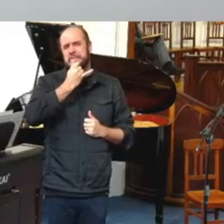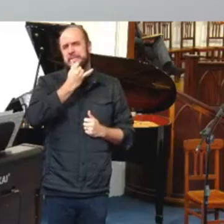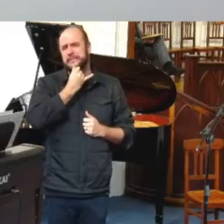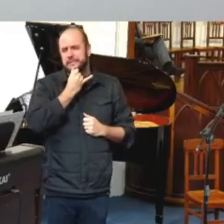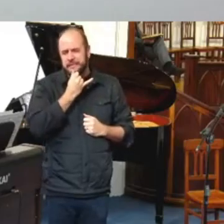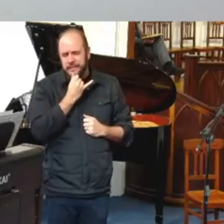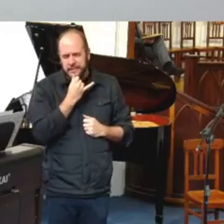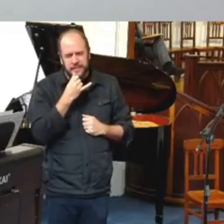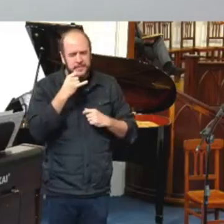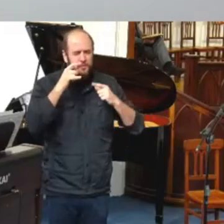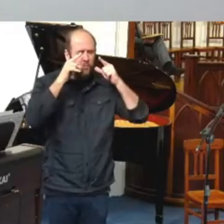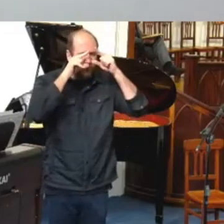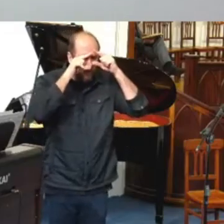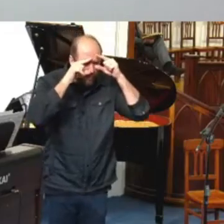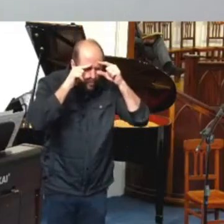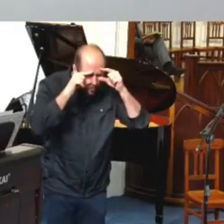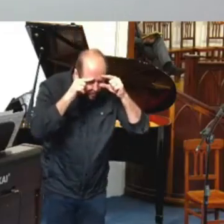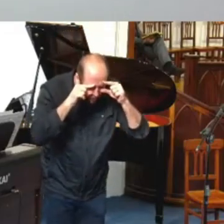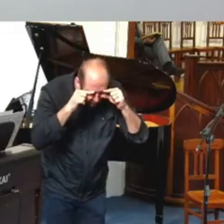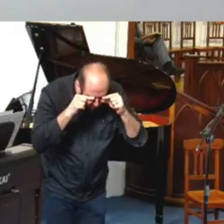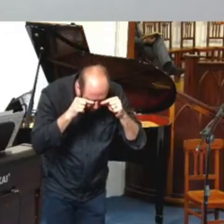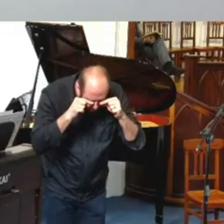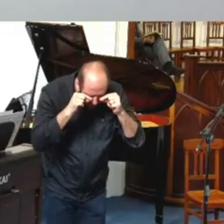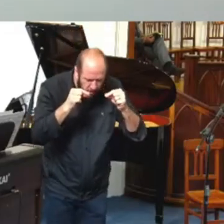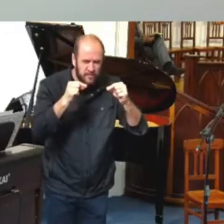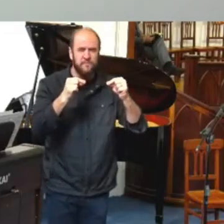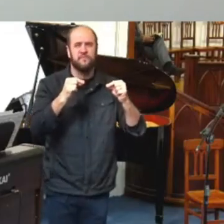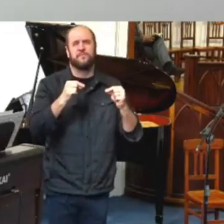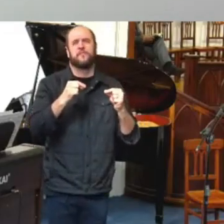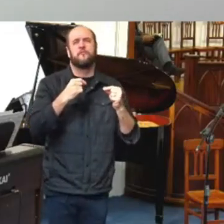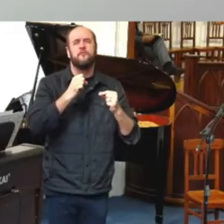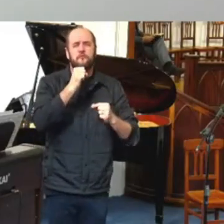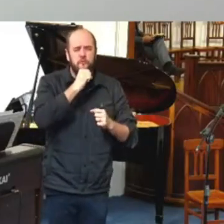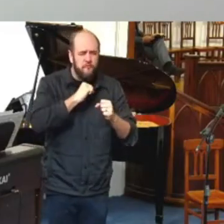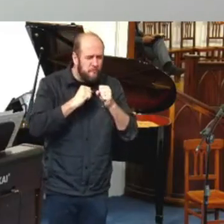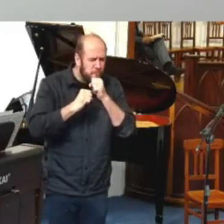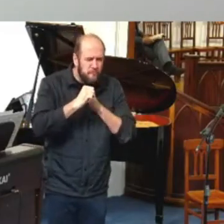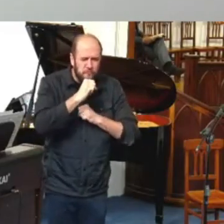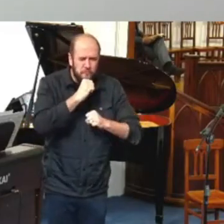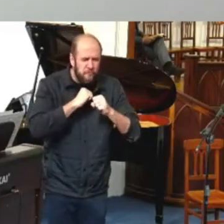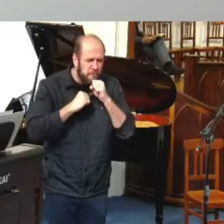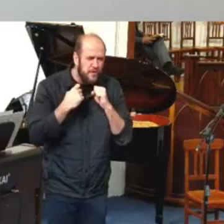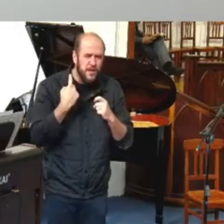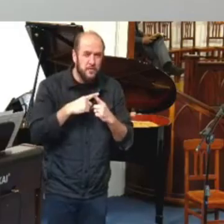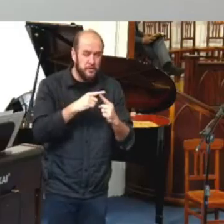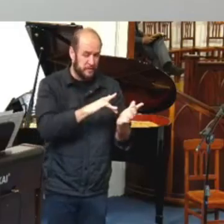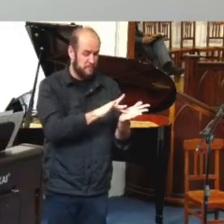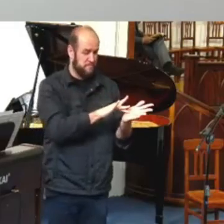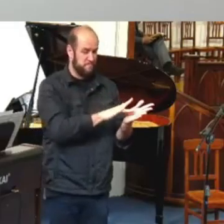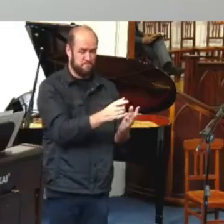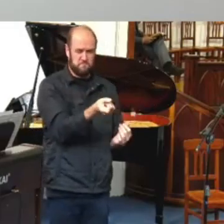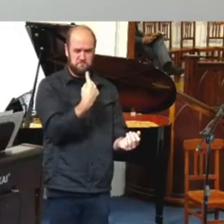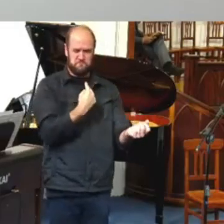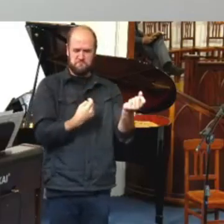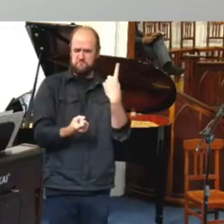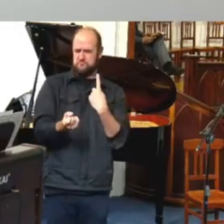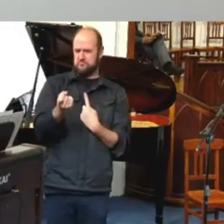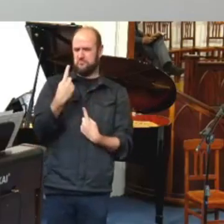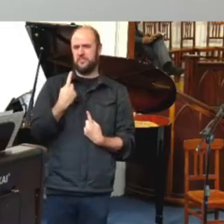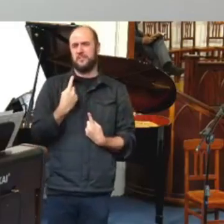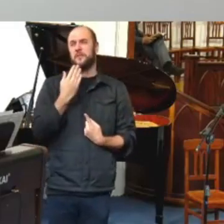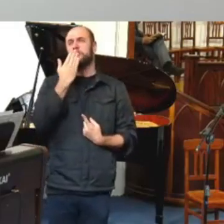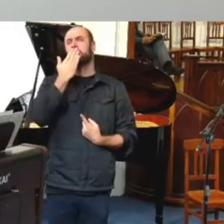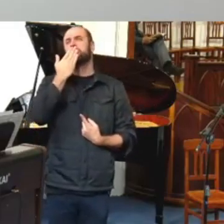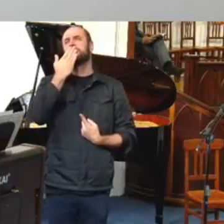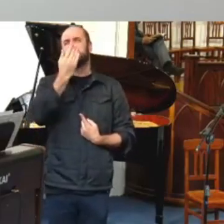consomem, envelhecem por causa de todos os meus adversários. Afastem-se de mim, todos vocês